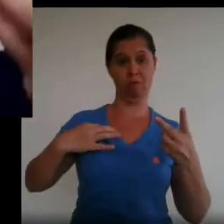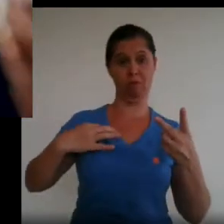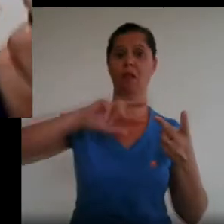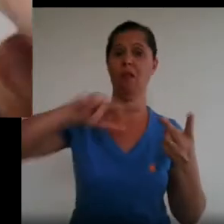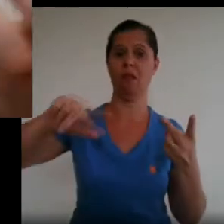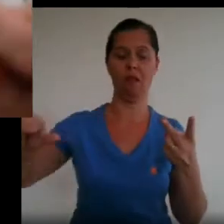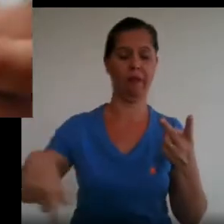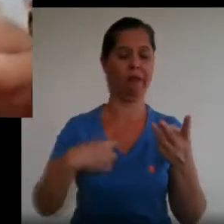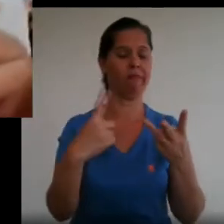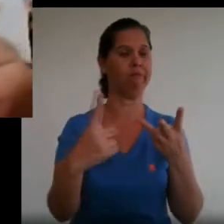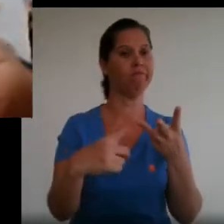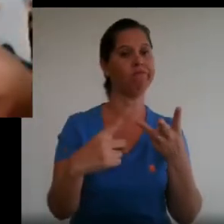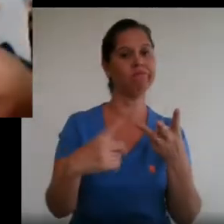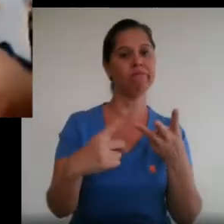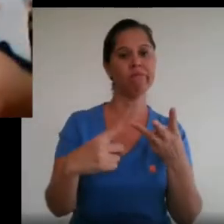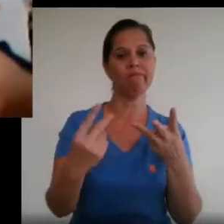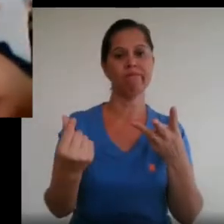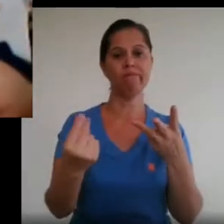vestimentas,